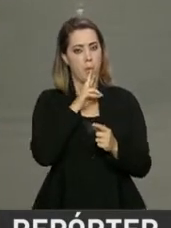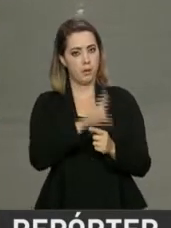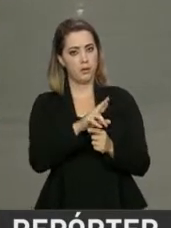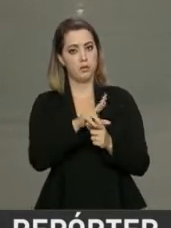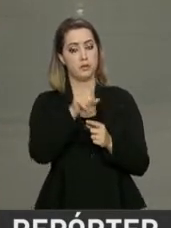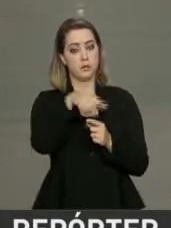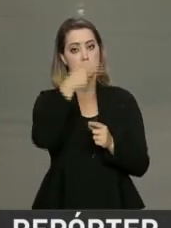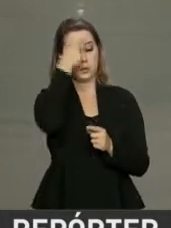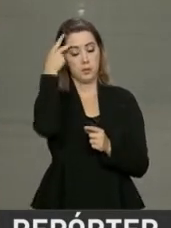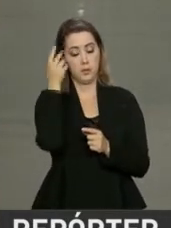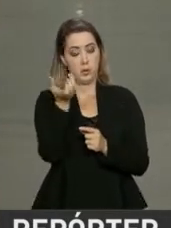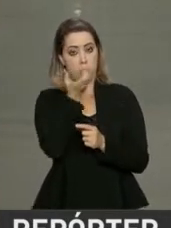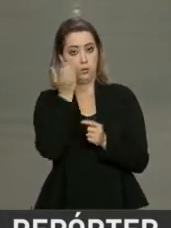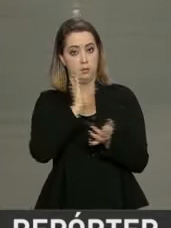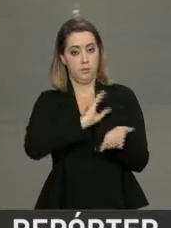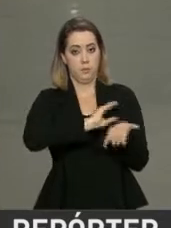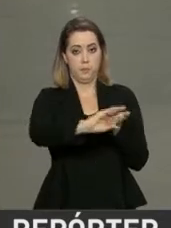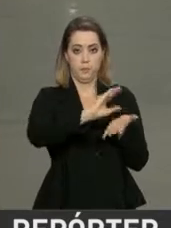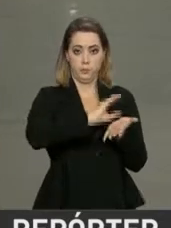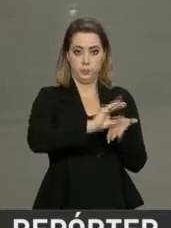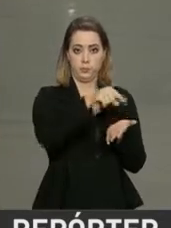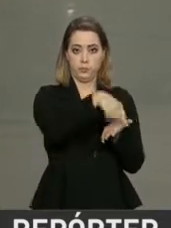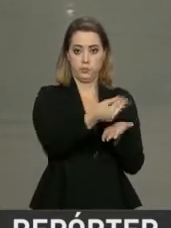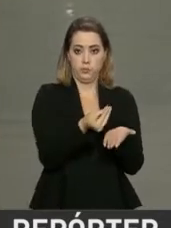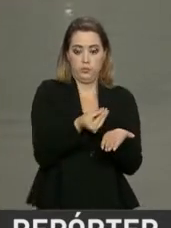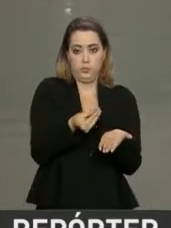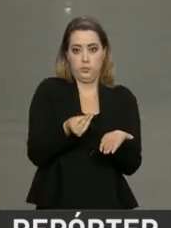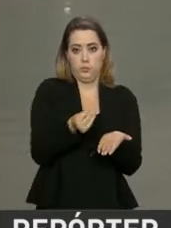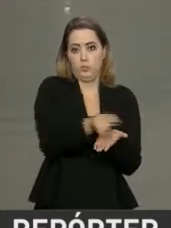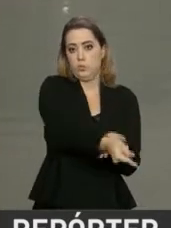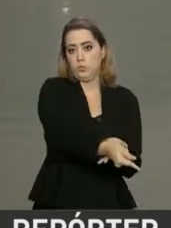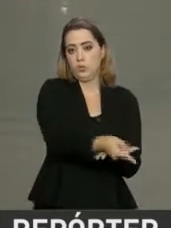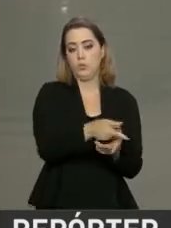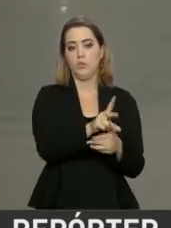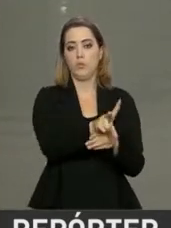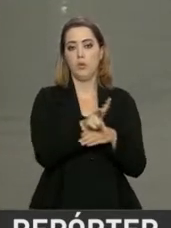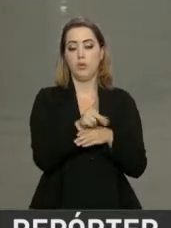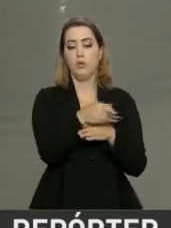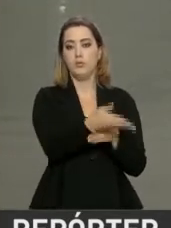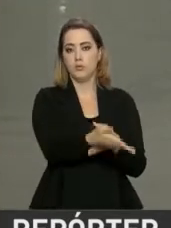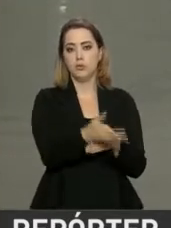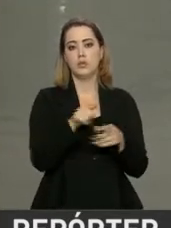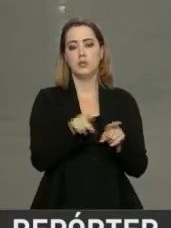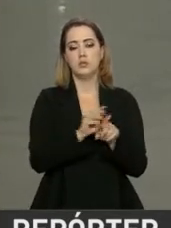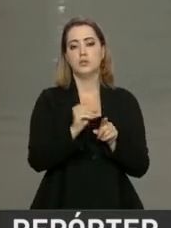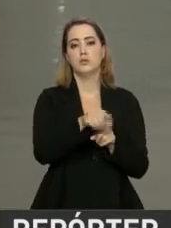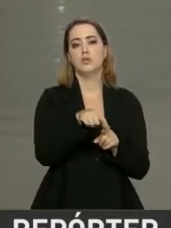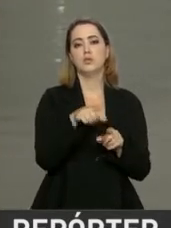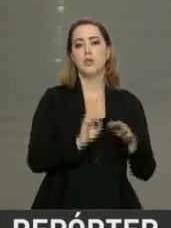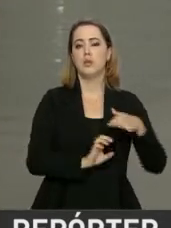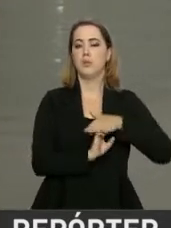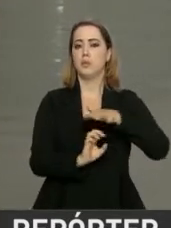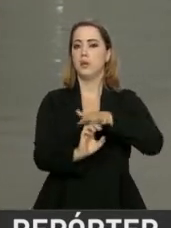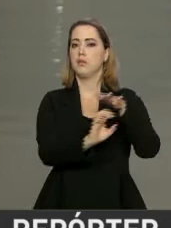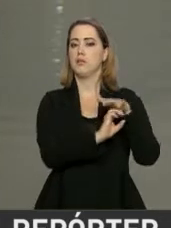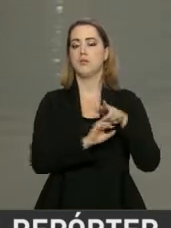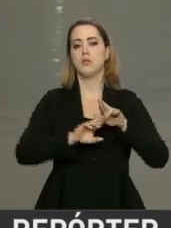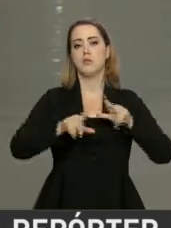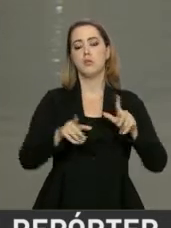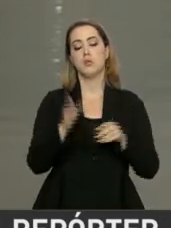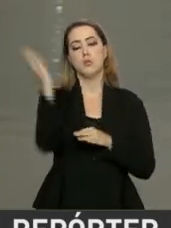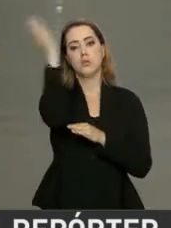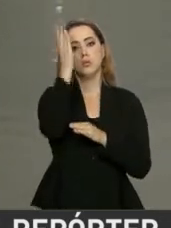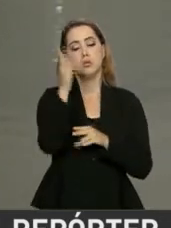no mercado decidam emprestar recursos fazer investimentos nesses países e empresas porque o